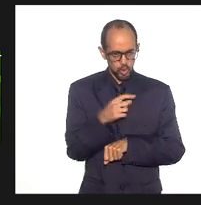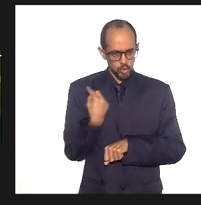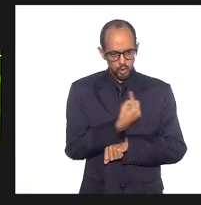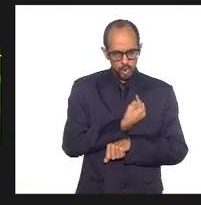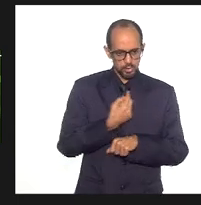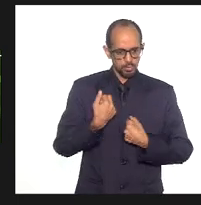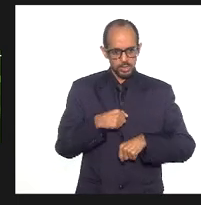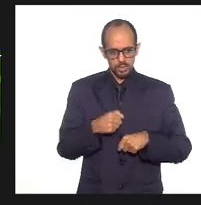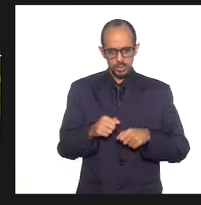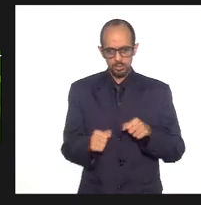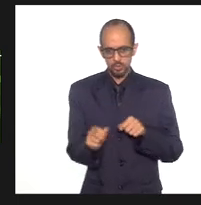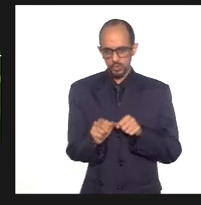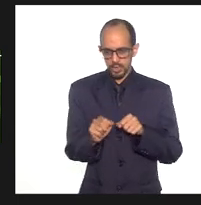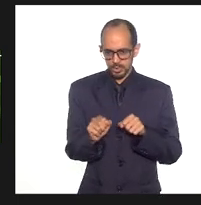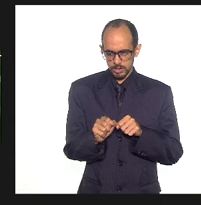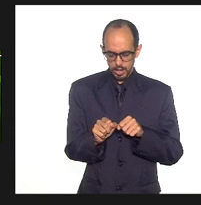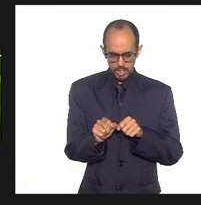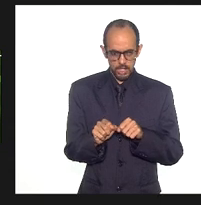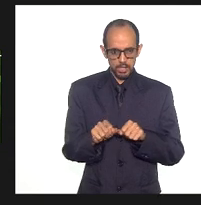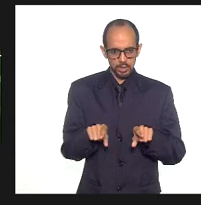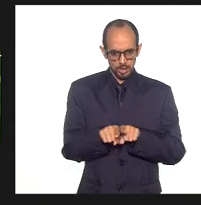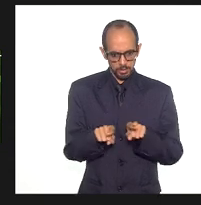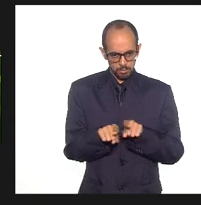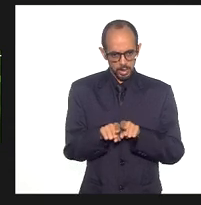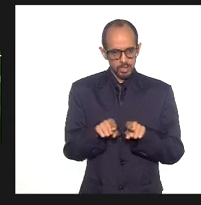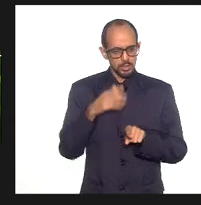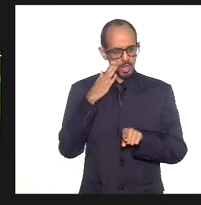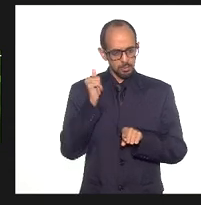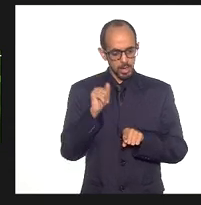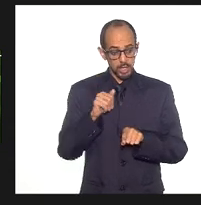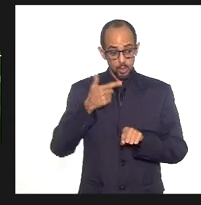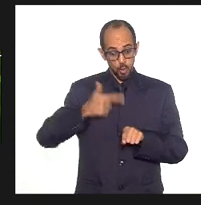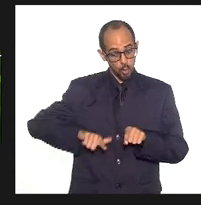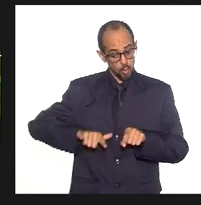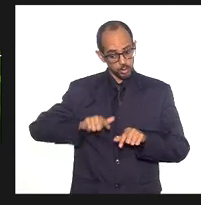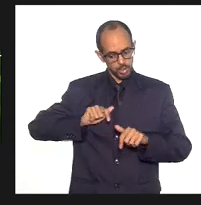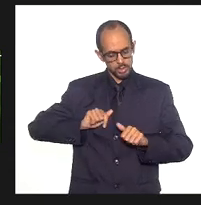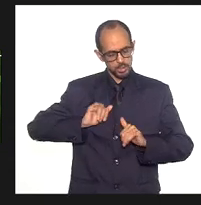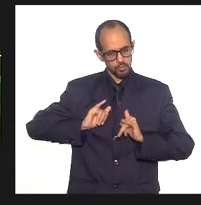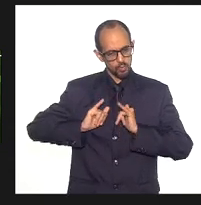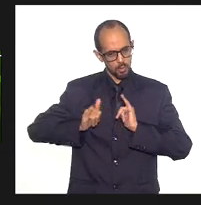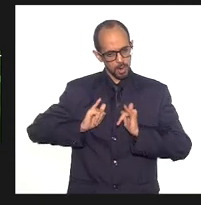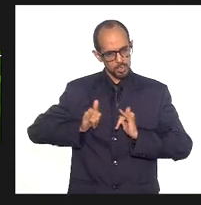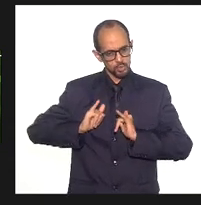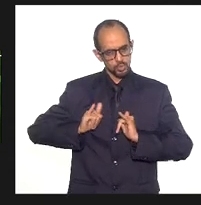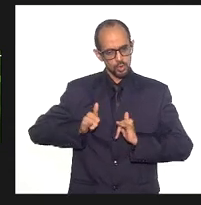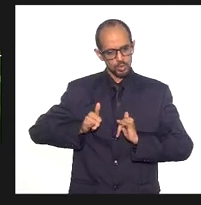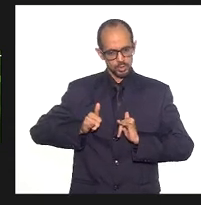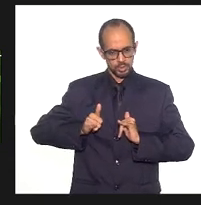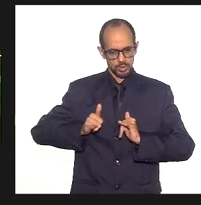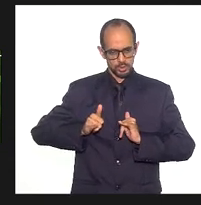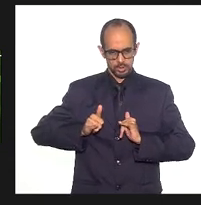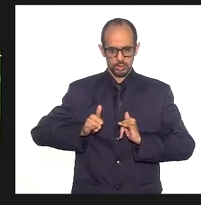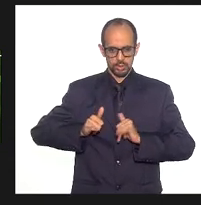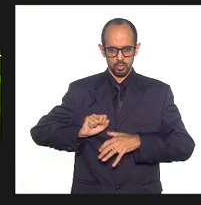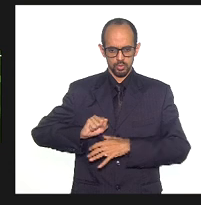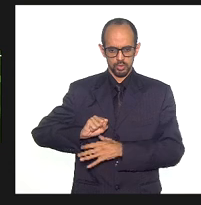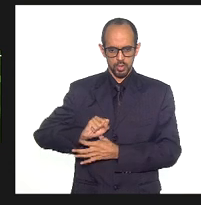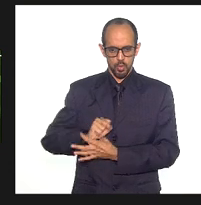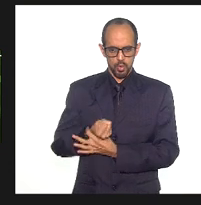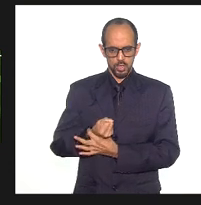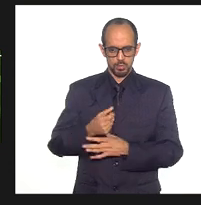apenas certificar que a segurança de outras informações, já que o sistema de gestão é um